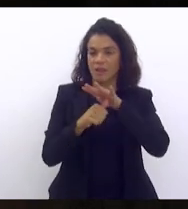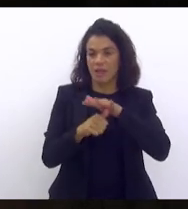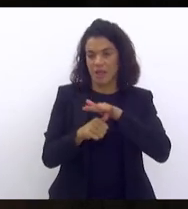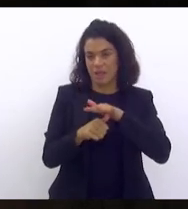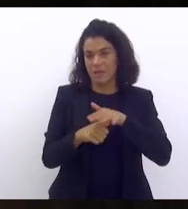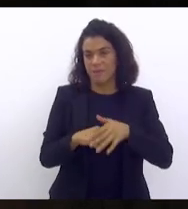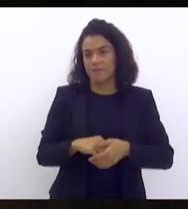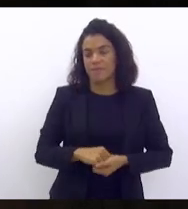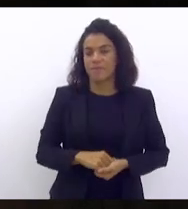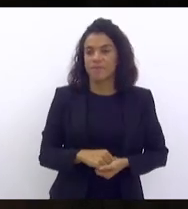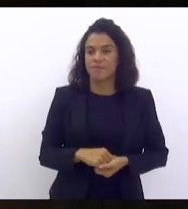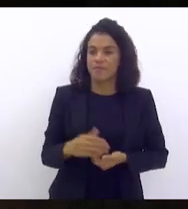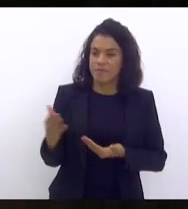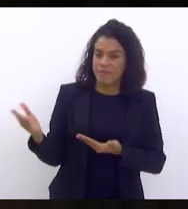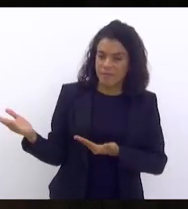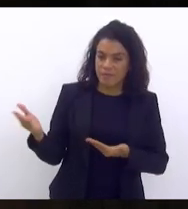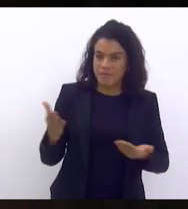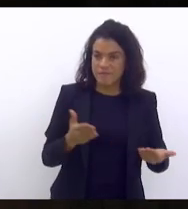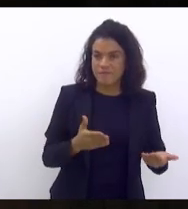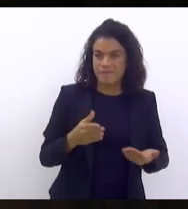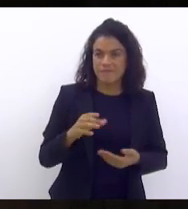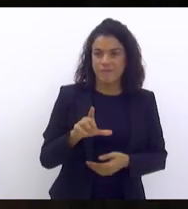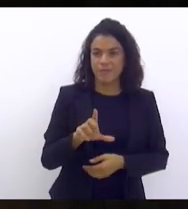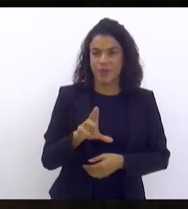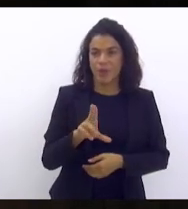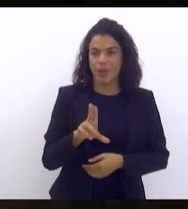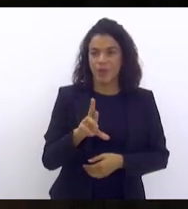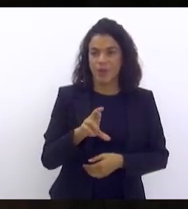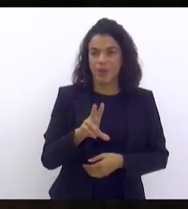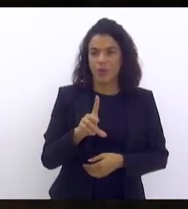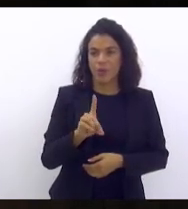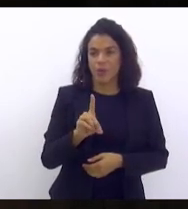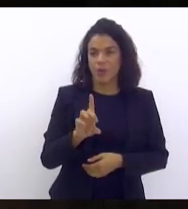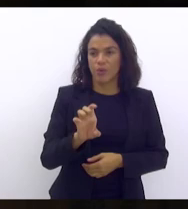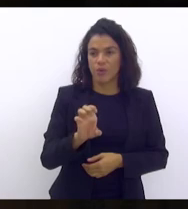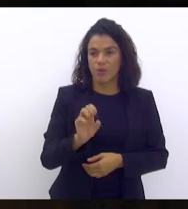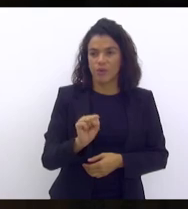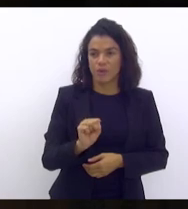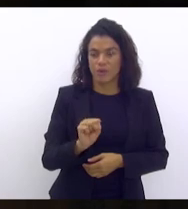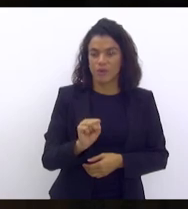É, chamo para fazer uso da palavra Lourdes Guimarães.